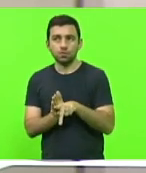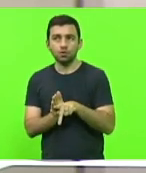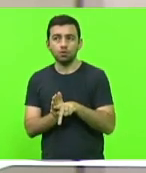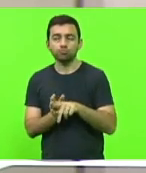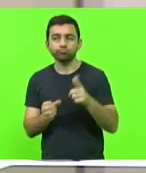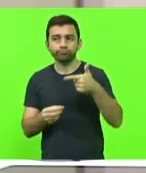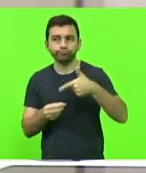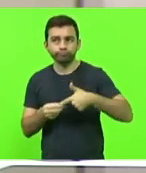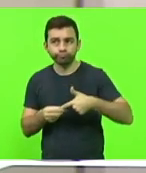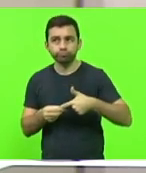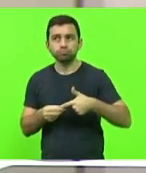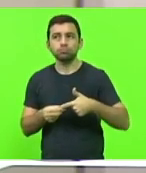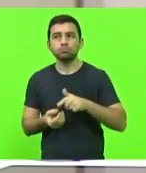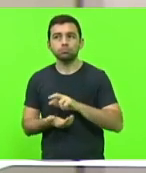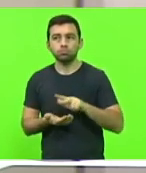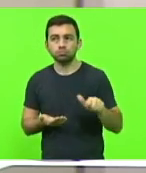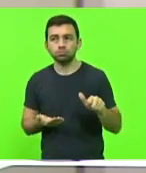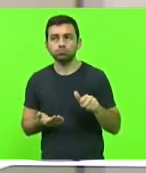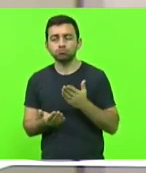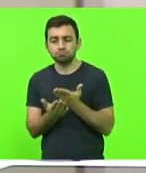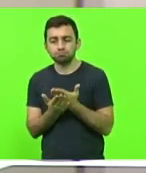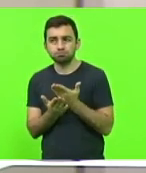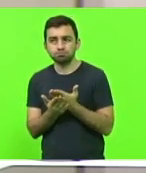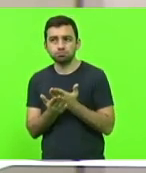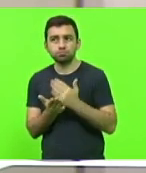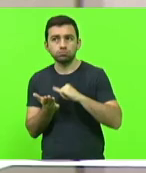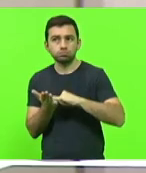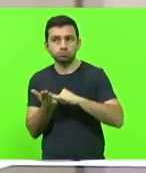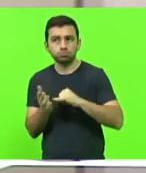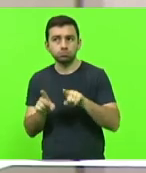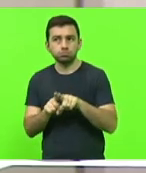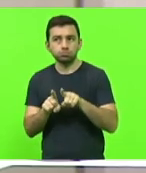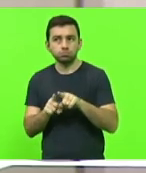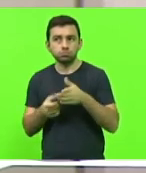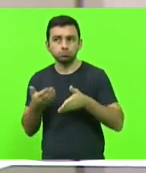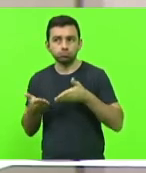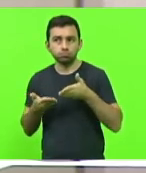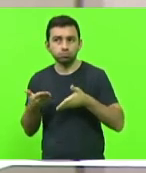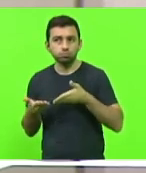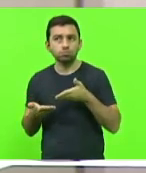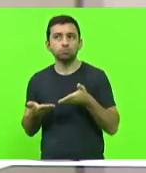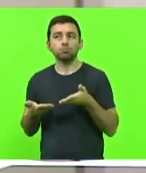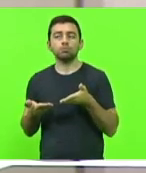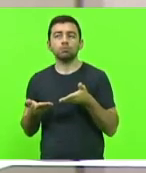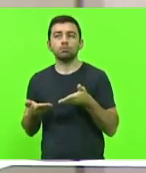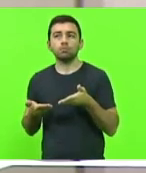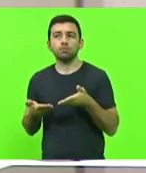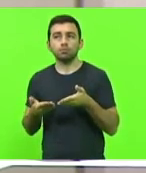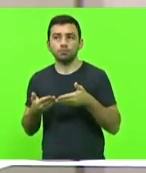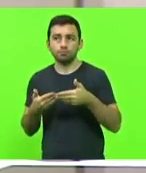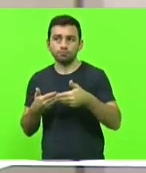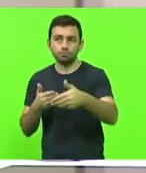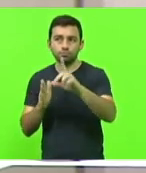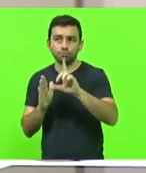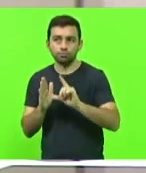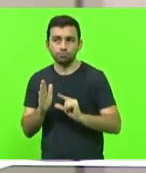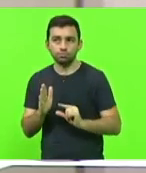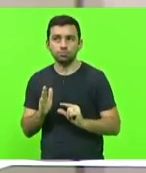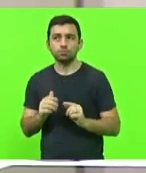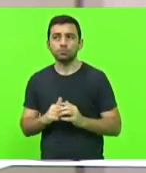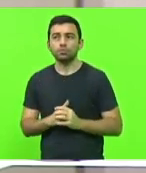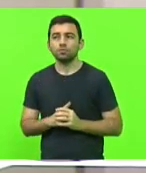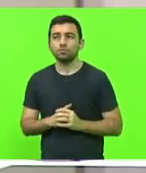o início de estudos fiscais e tratativas para efetiva diminuição. Em